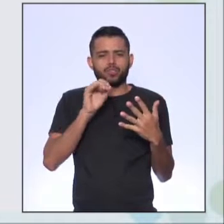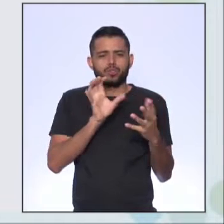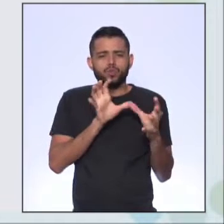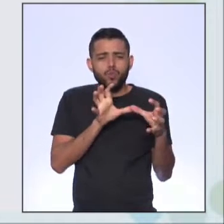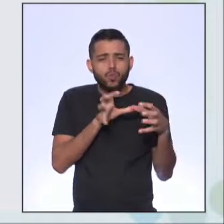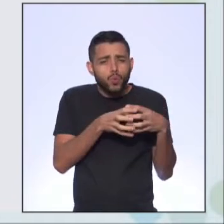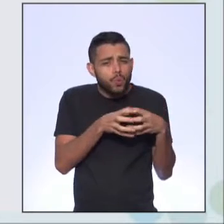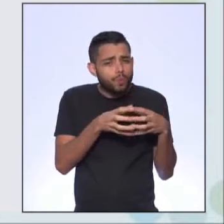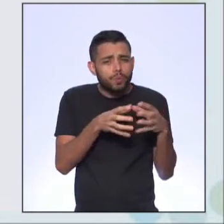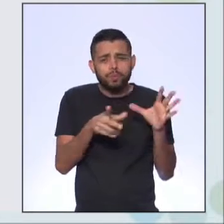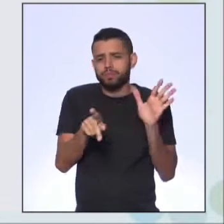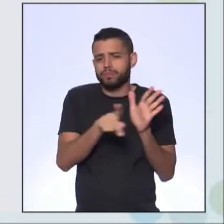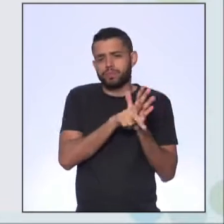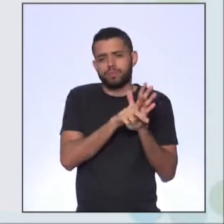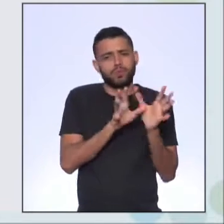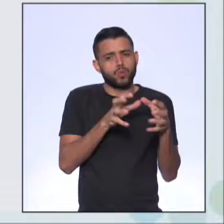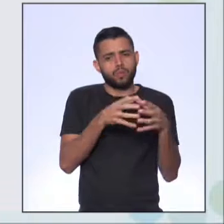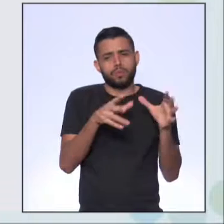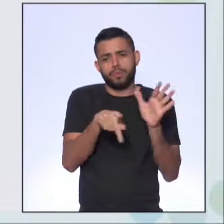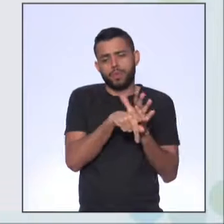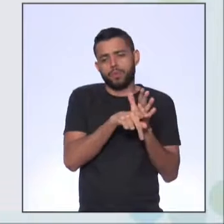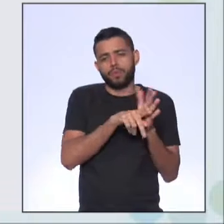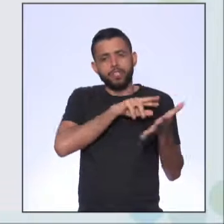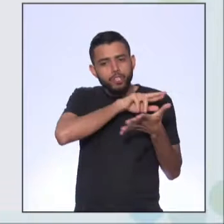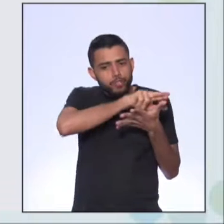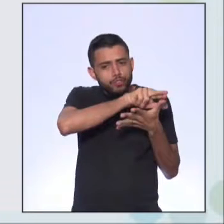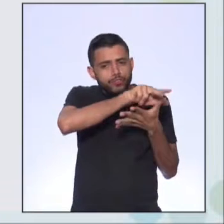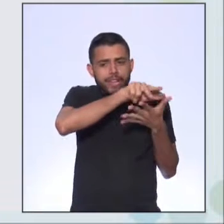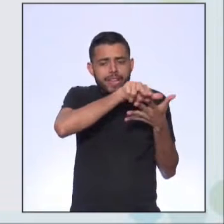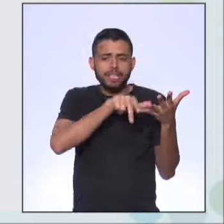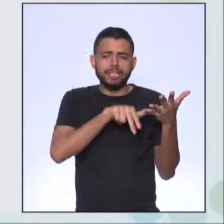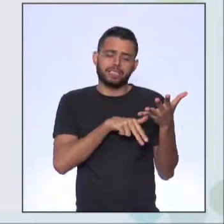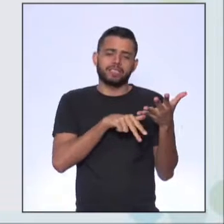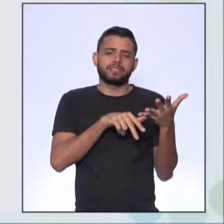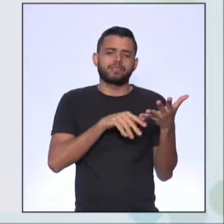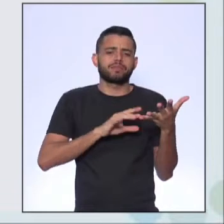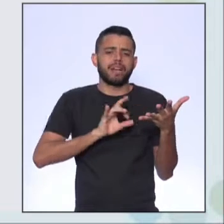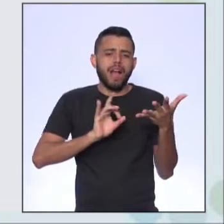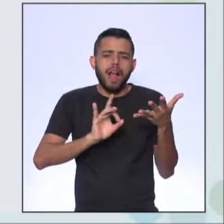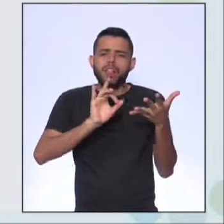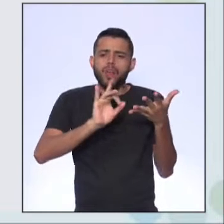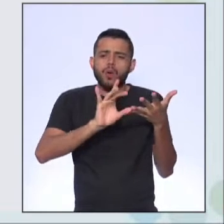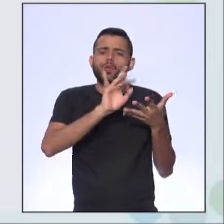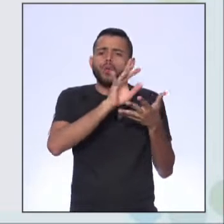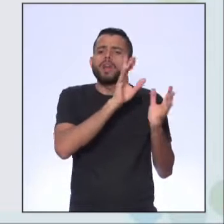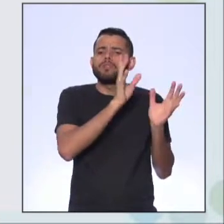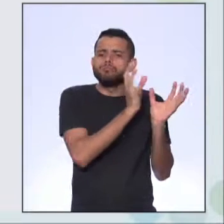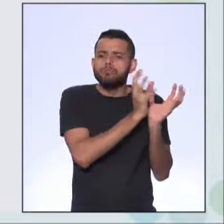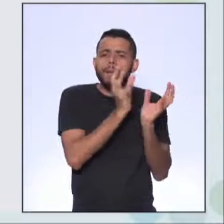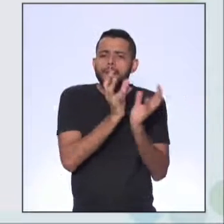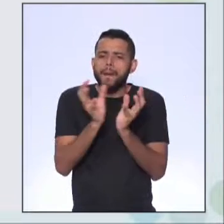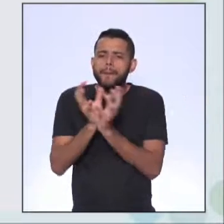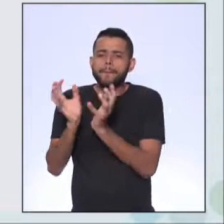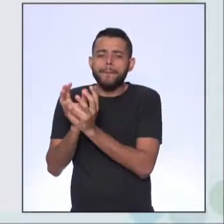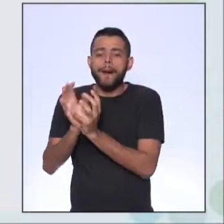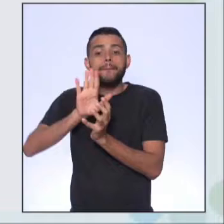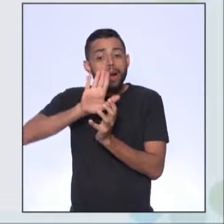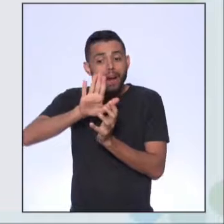São 6 populações diferentes, de espécies diferentes, tá? Formando uma